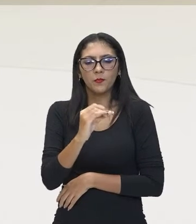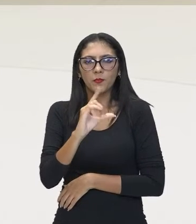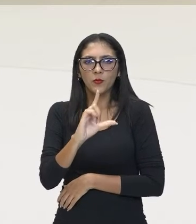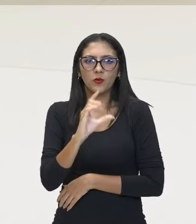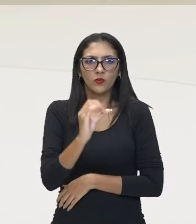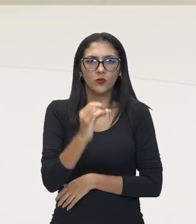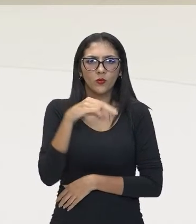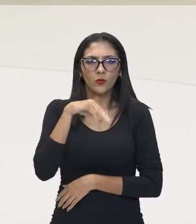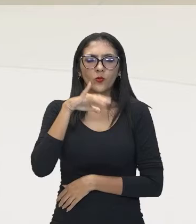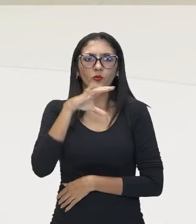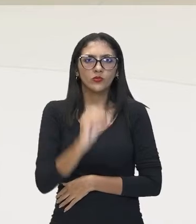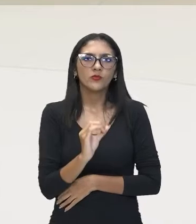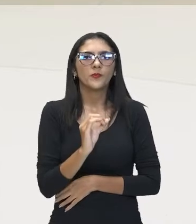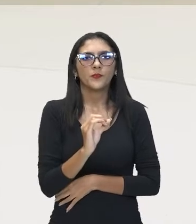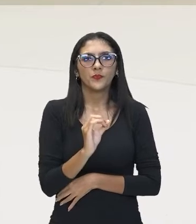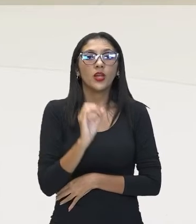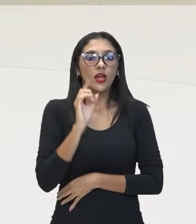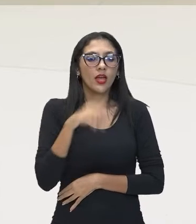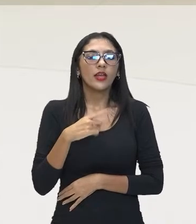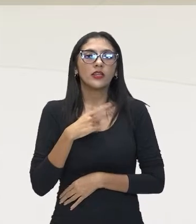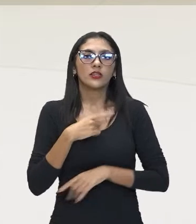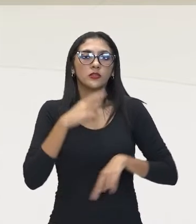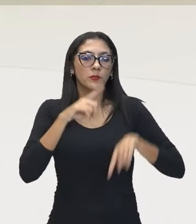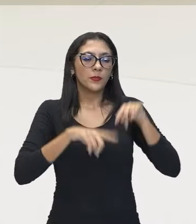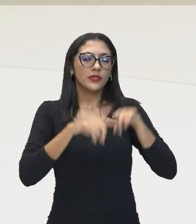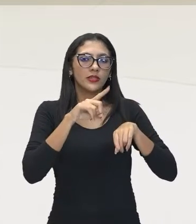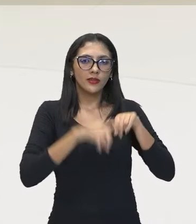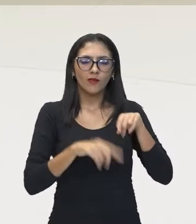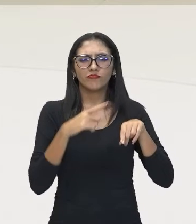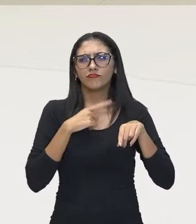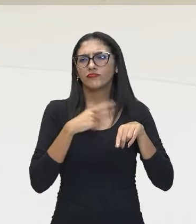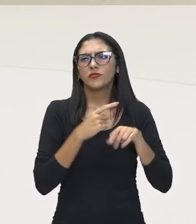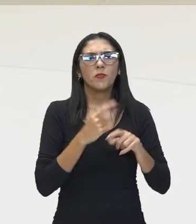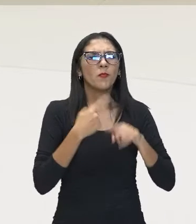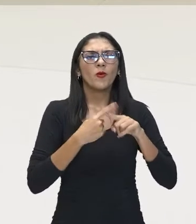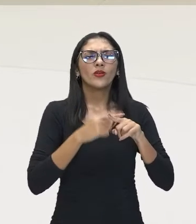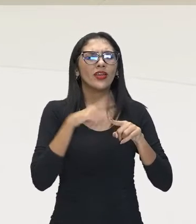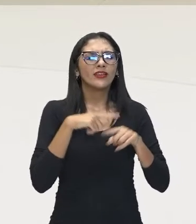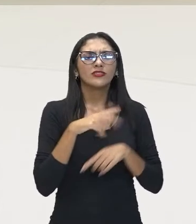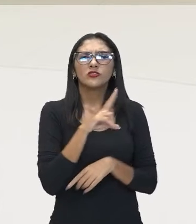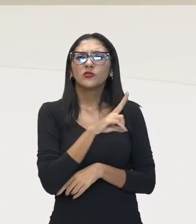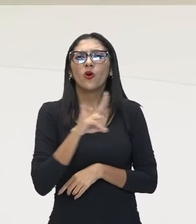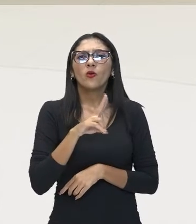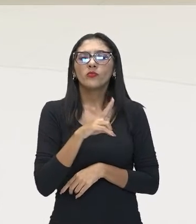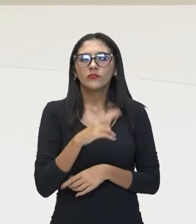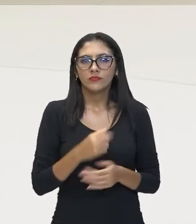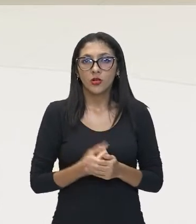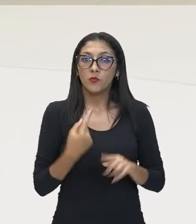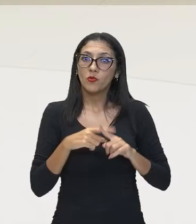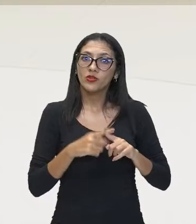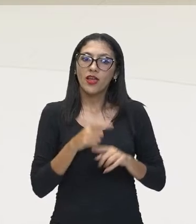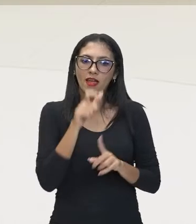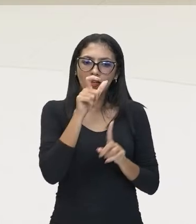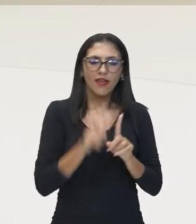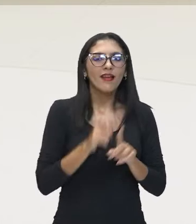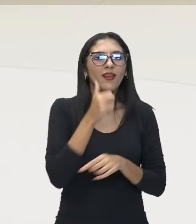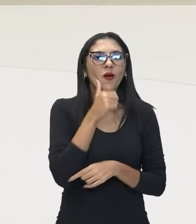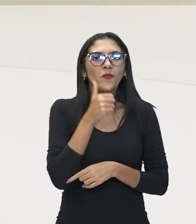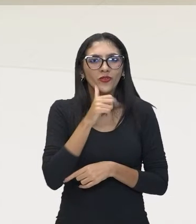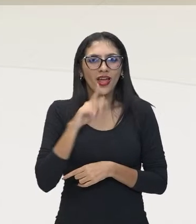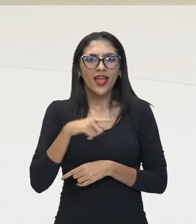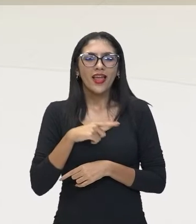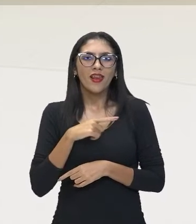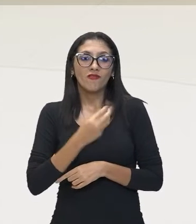o polônio foi dado exatamente esse nome pela Marie justamente porque ela veio da Polônia, né?